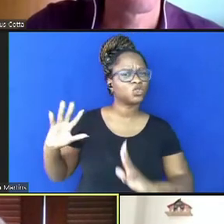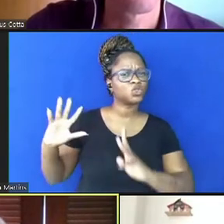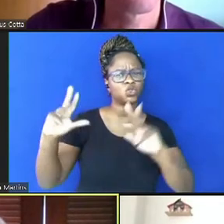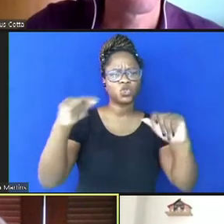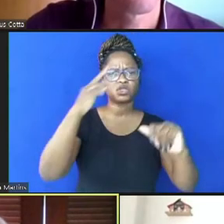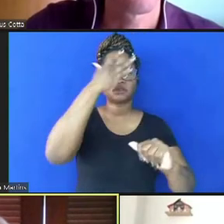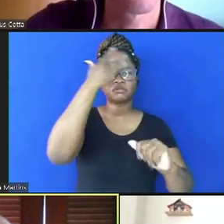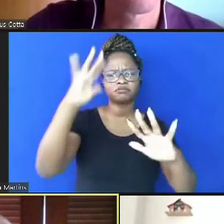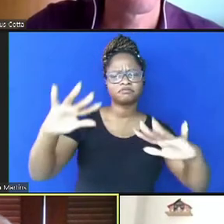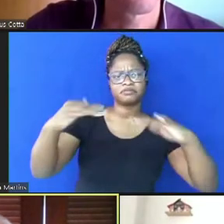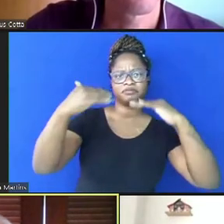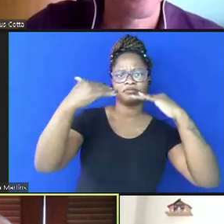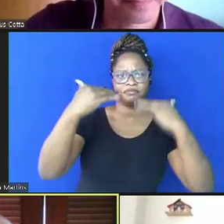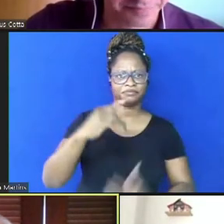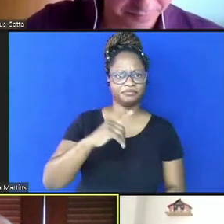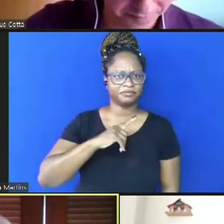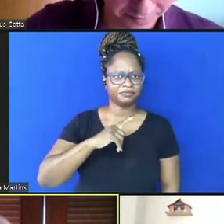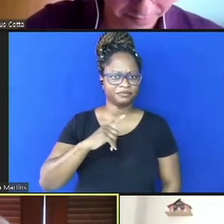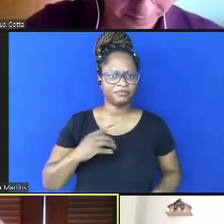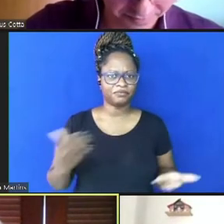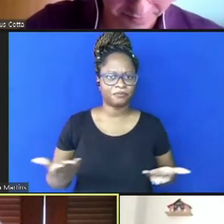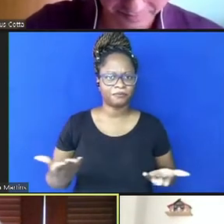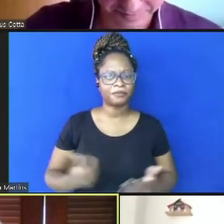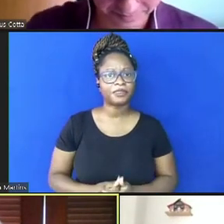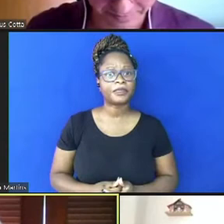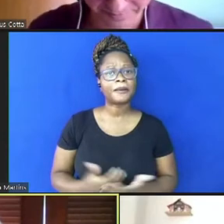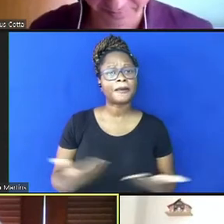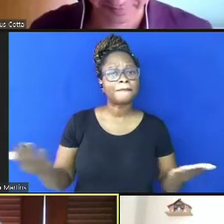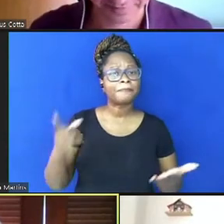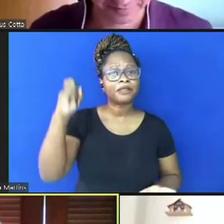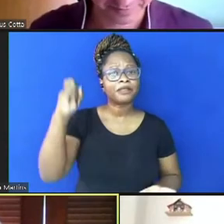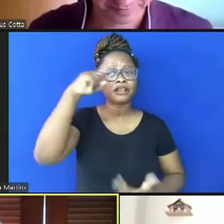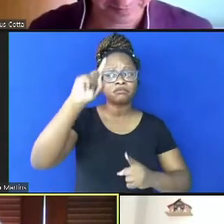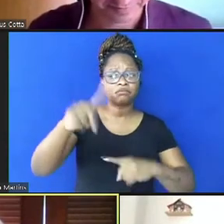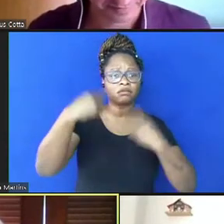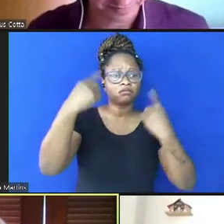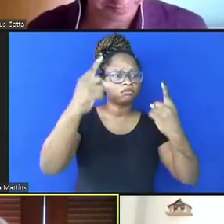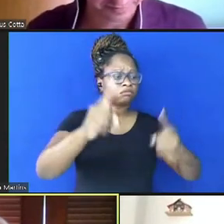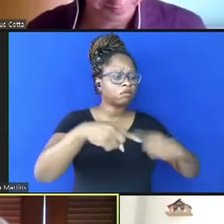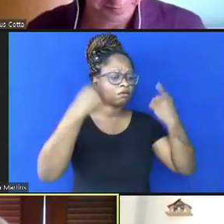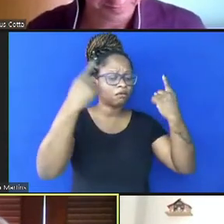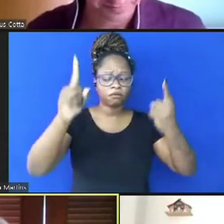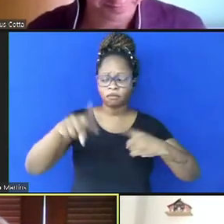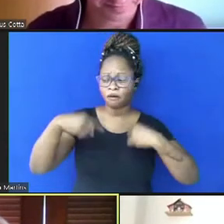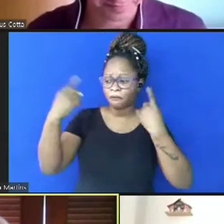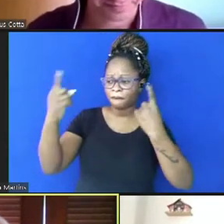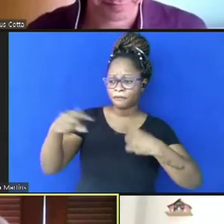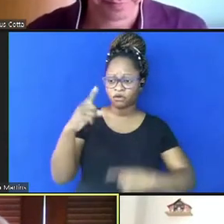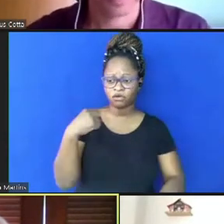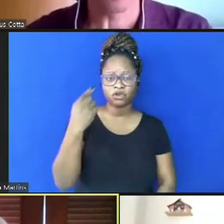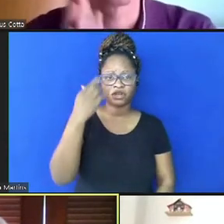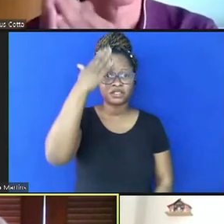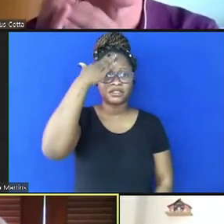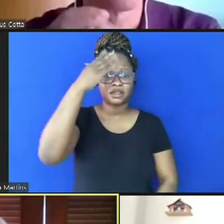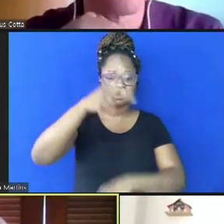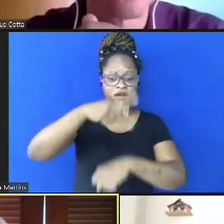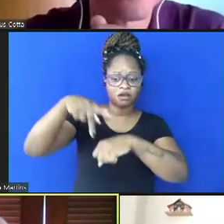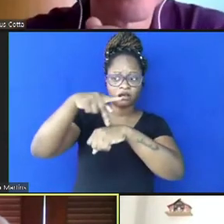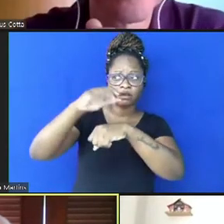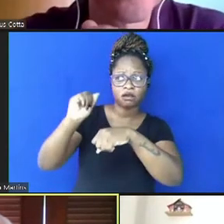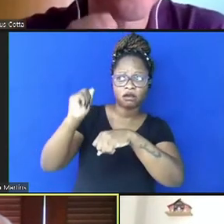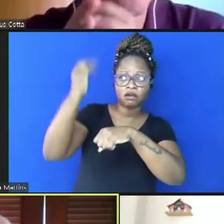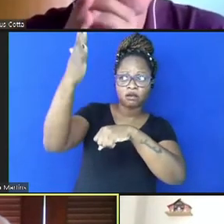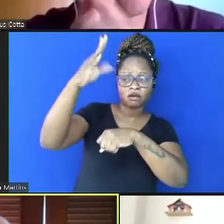nos assistindo. Esses tempos são muito desafiadores, todos nós sabemos. A área internacional da Fiocruz,